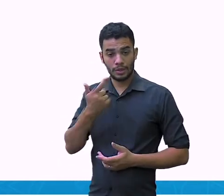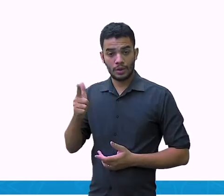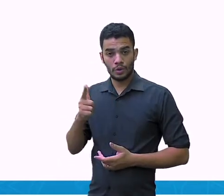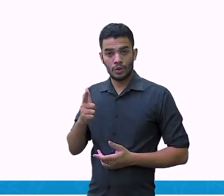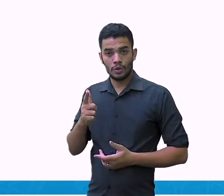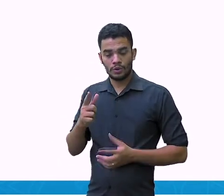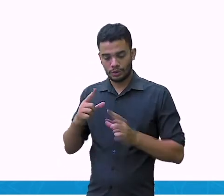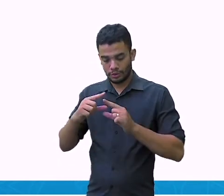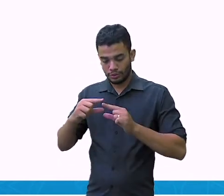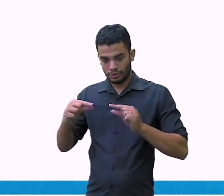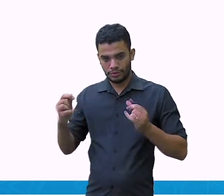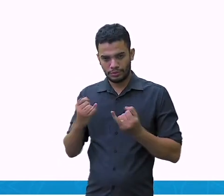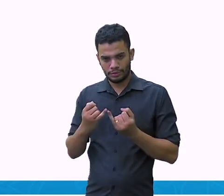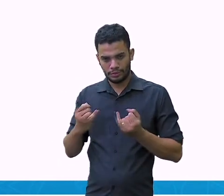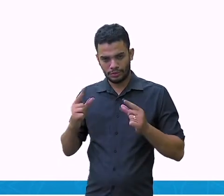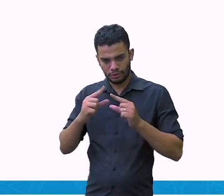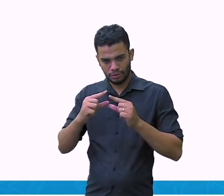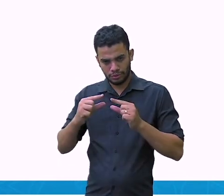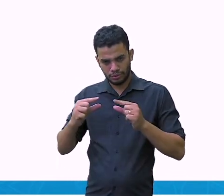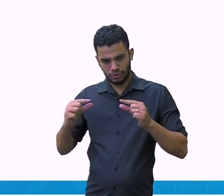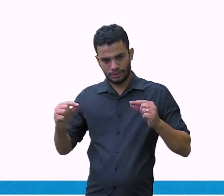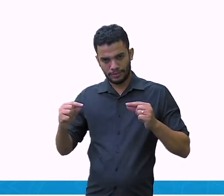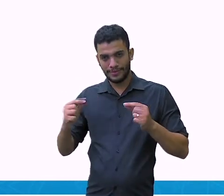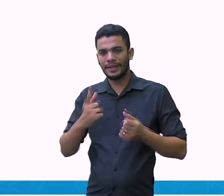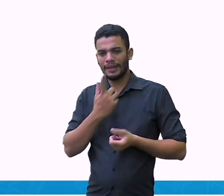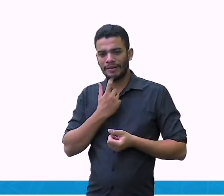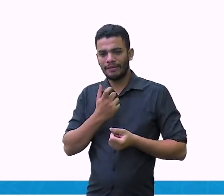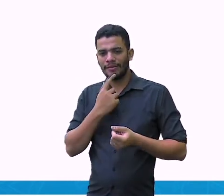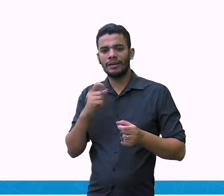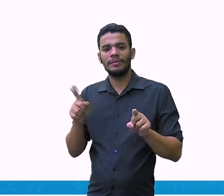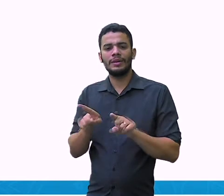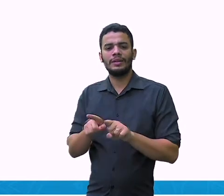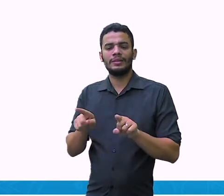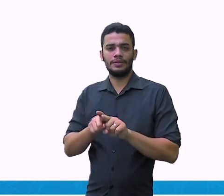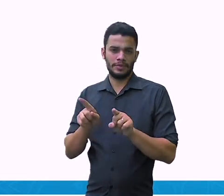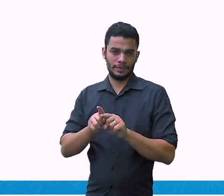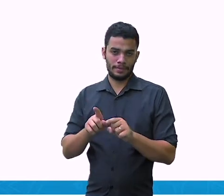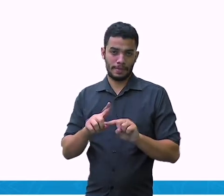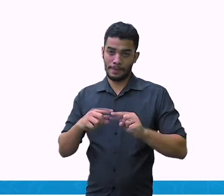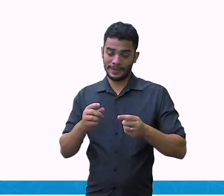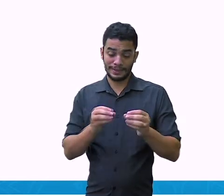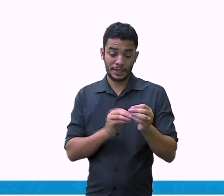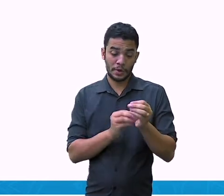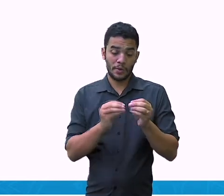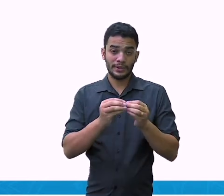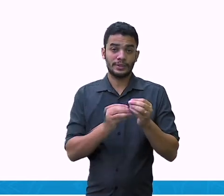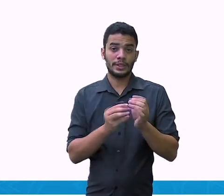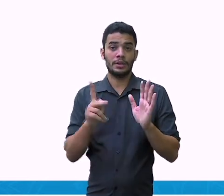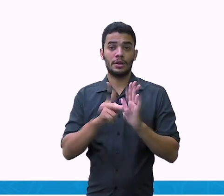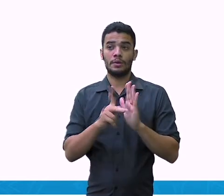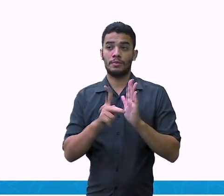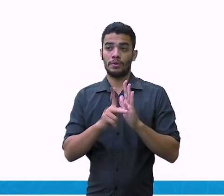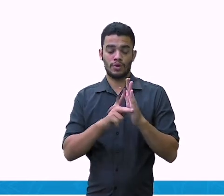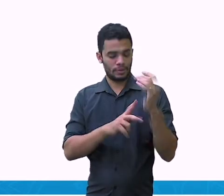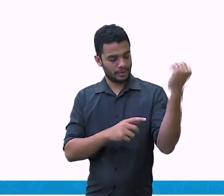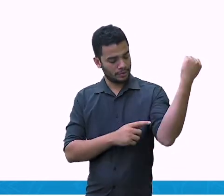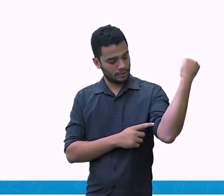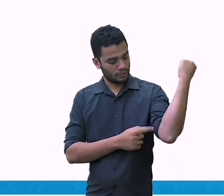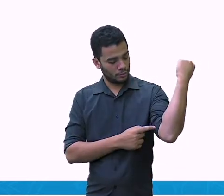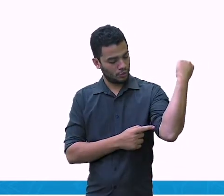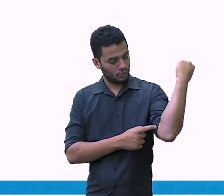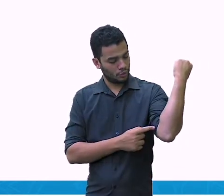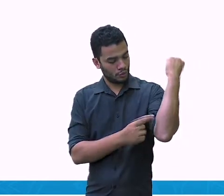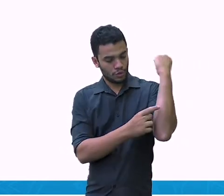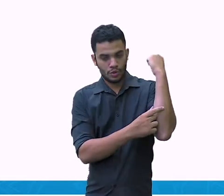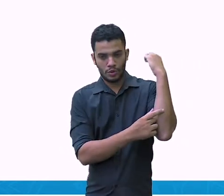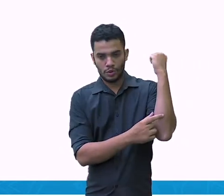faz parte dos músculos, né? O que a gente chama a carne do nosso corpo, os seus músculos. Olha aí no seu braço, né?